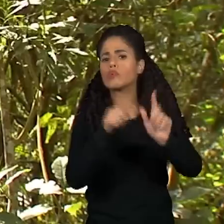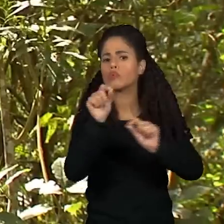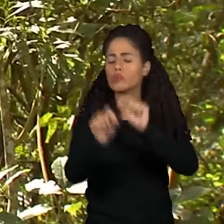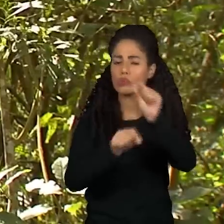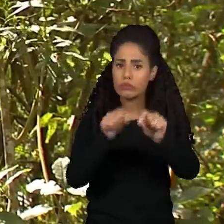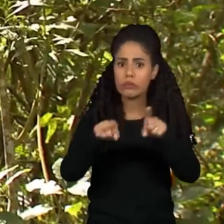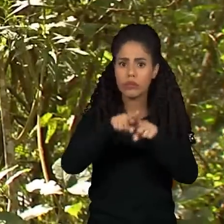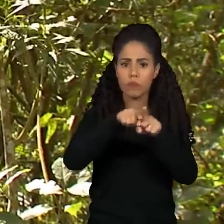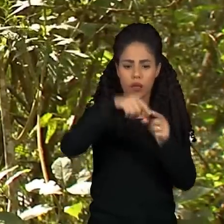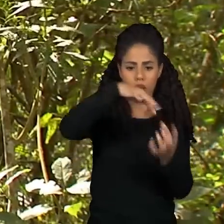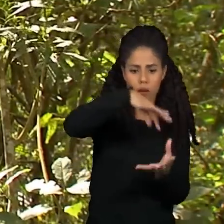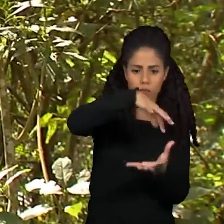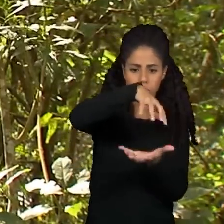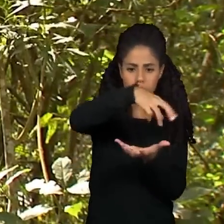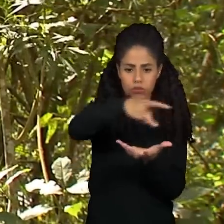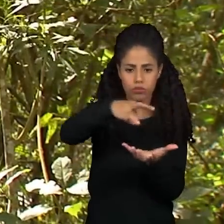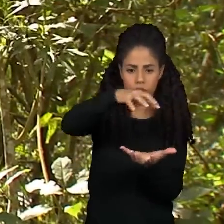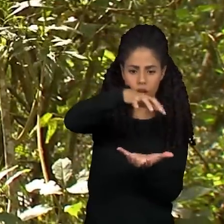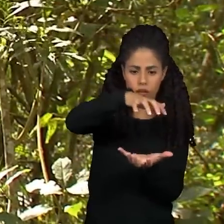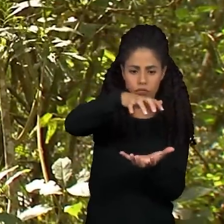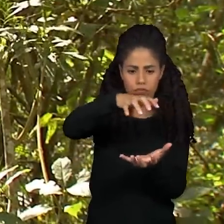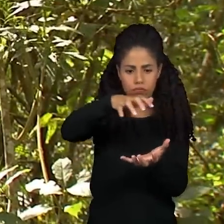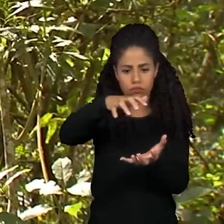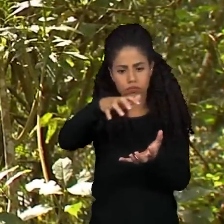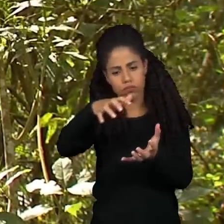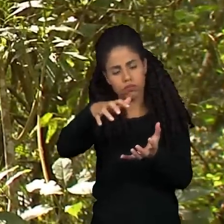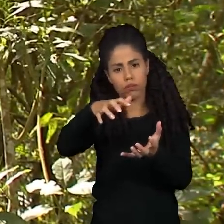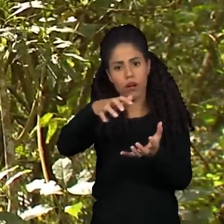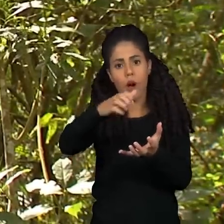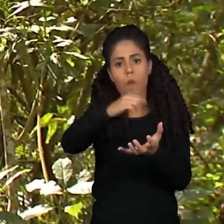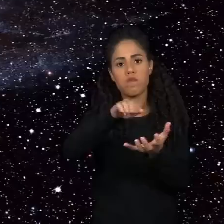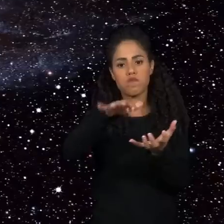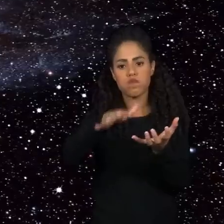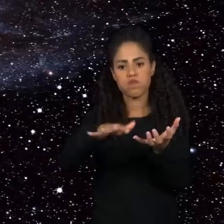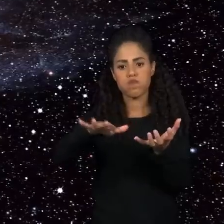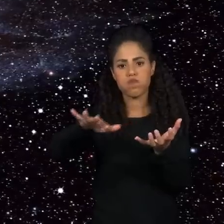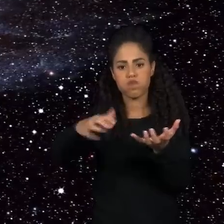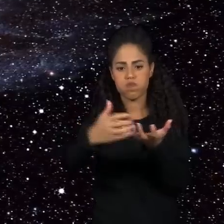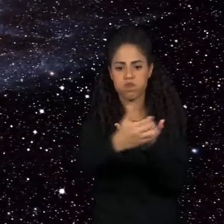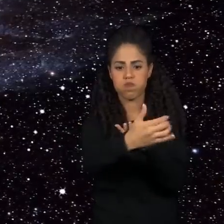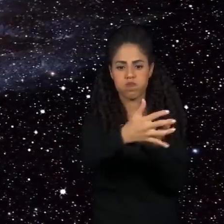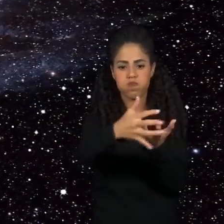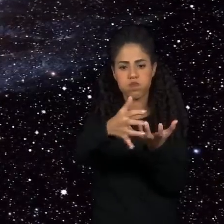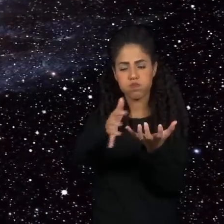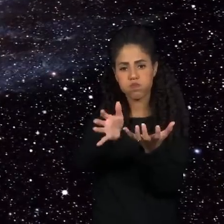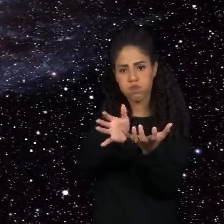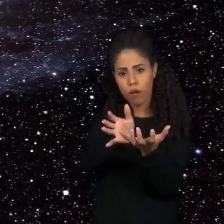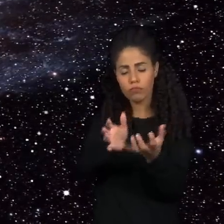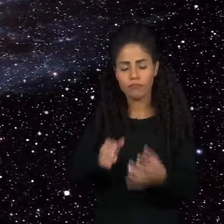o eixo da Terra pela enorme extração de água subterrânea.